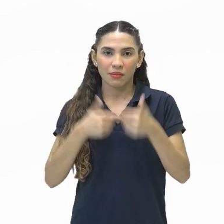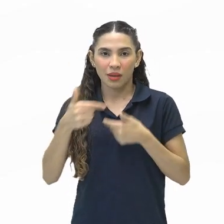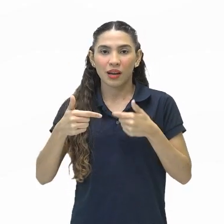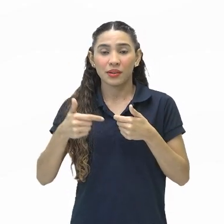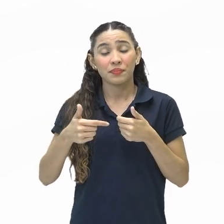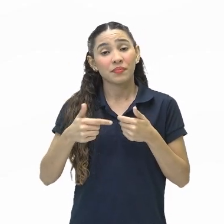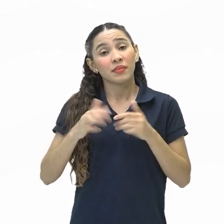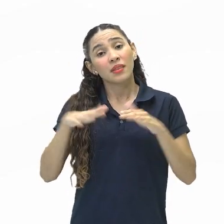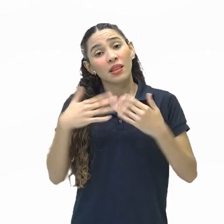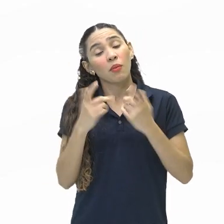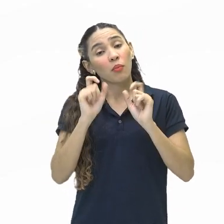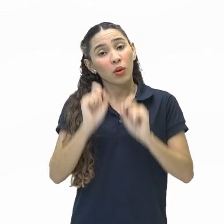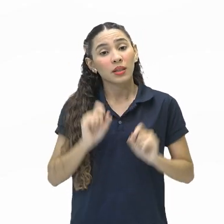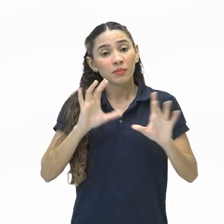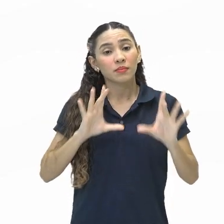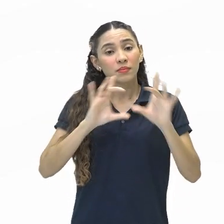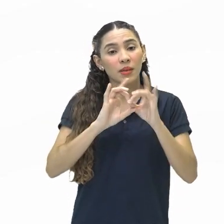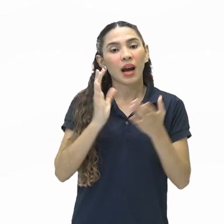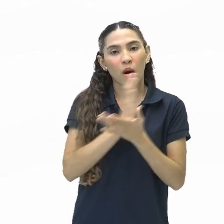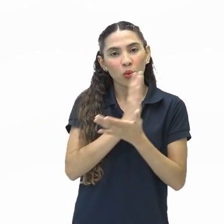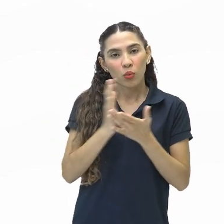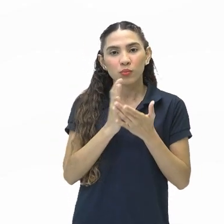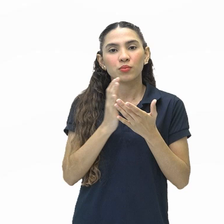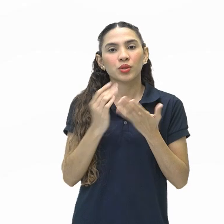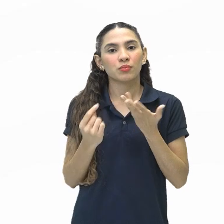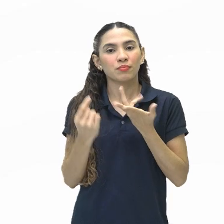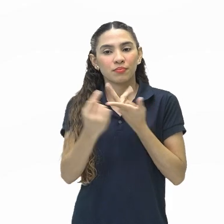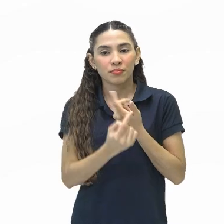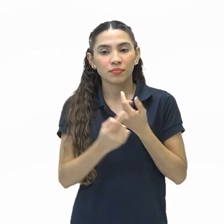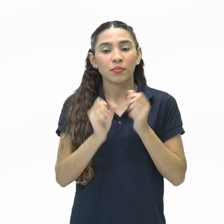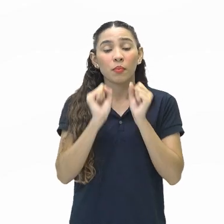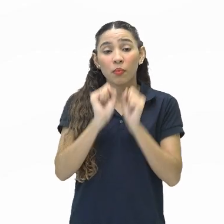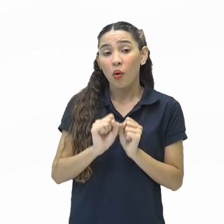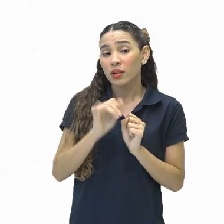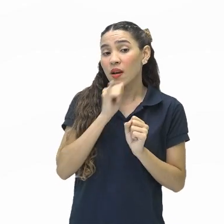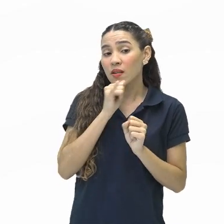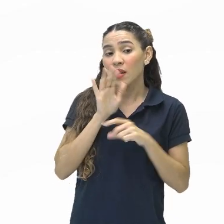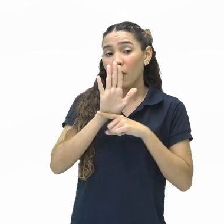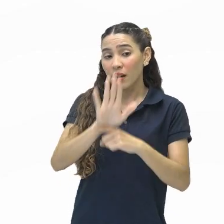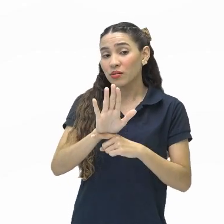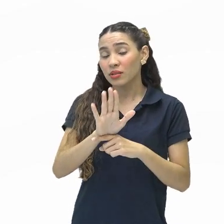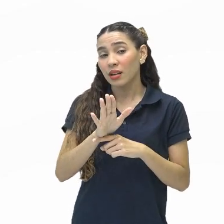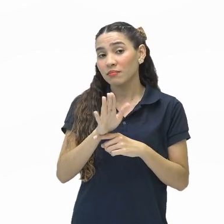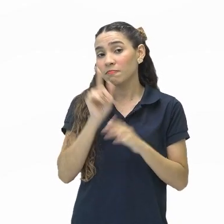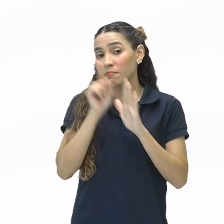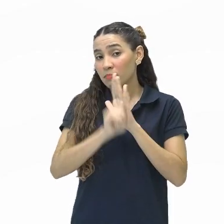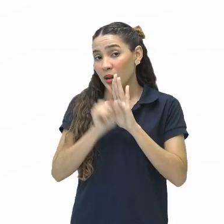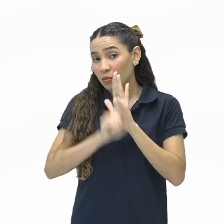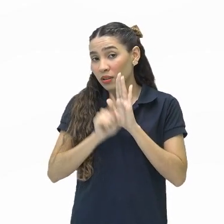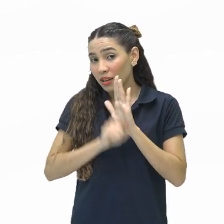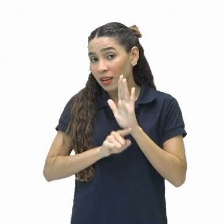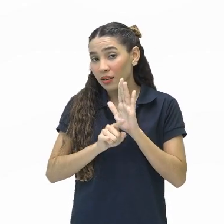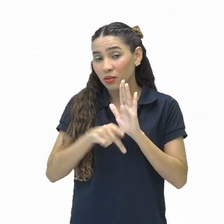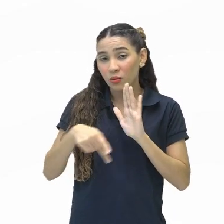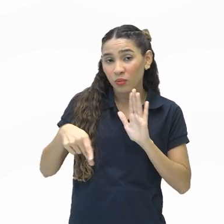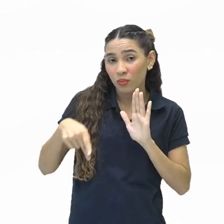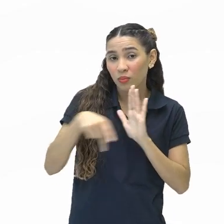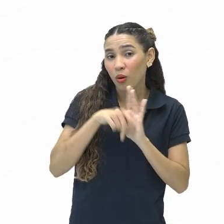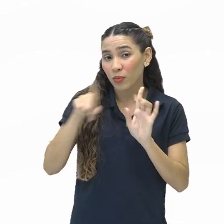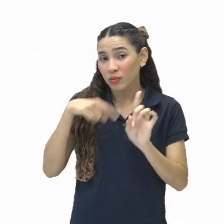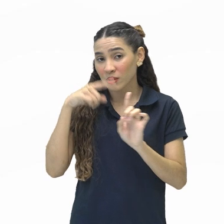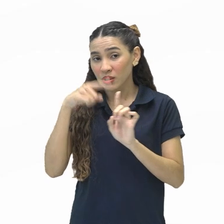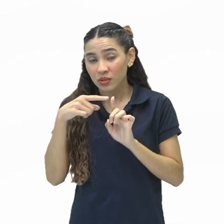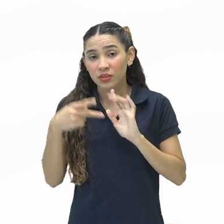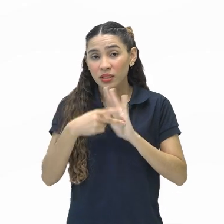E aí nós podemos então elencar aqui alguns pontos, por exemplo, ela pode nos ajudar a questionar o próprio propósito